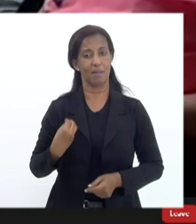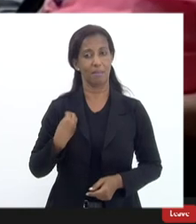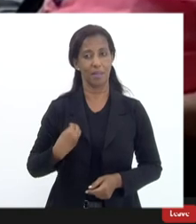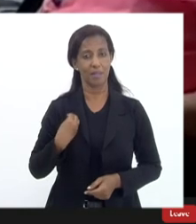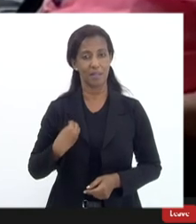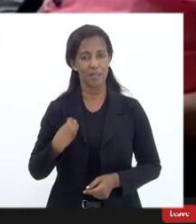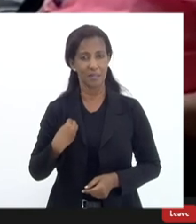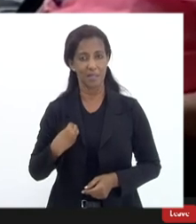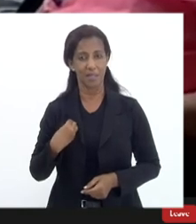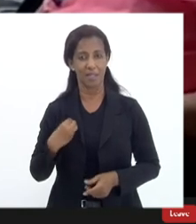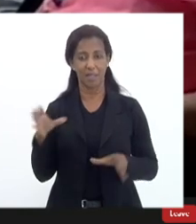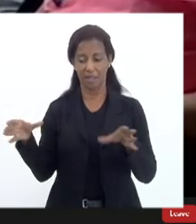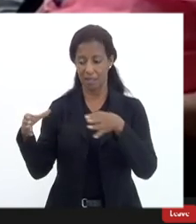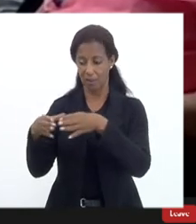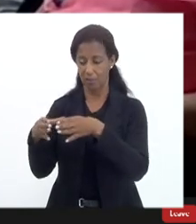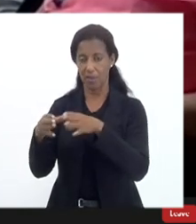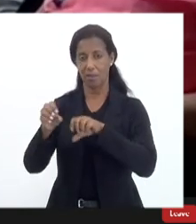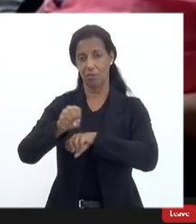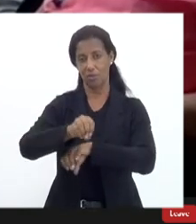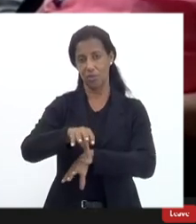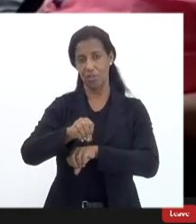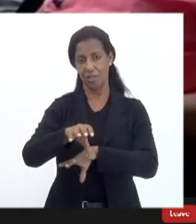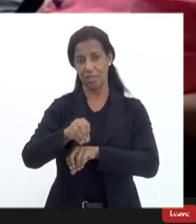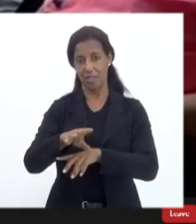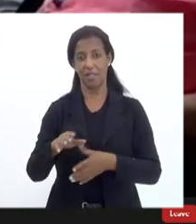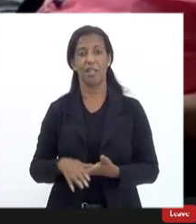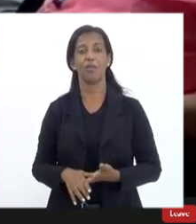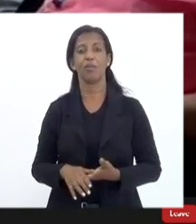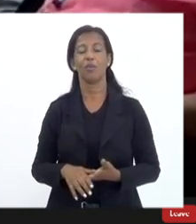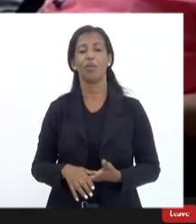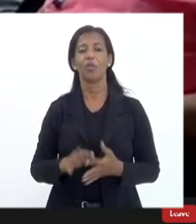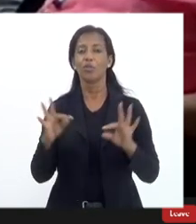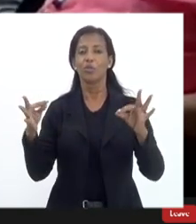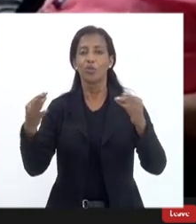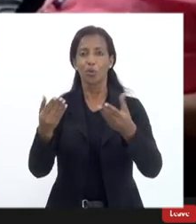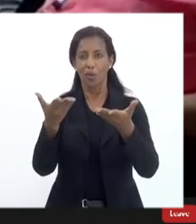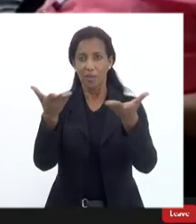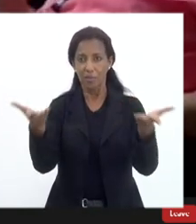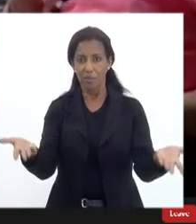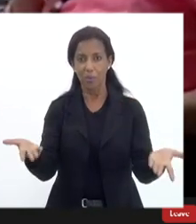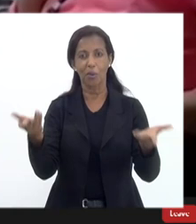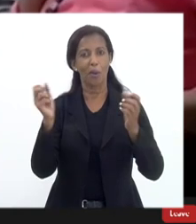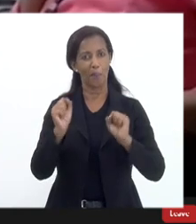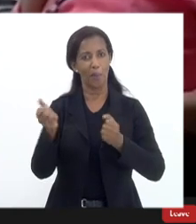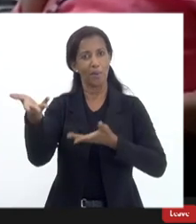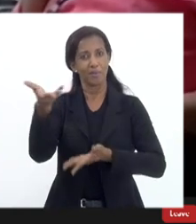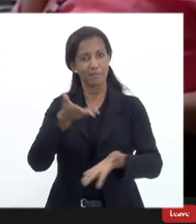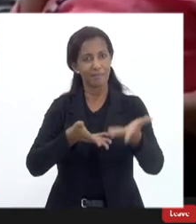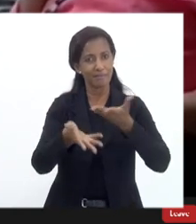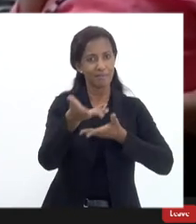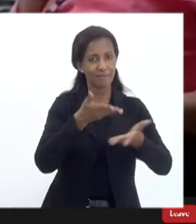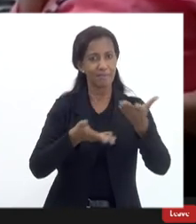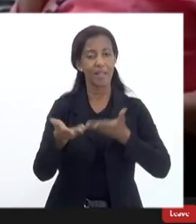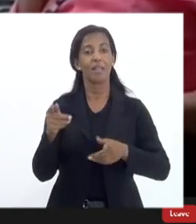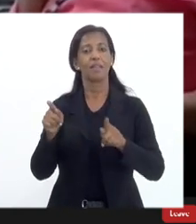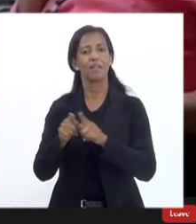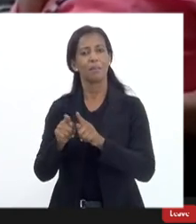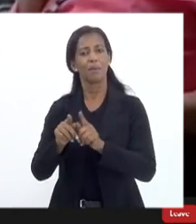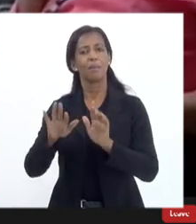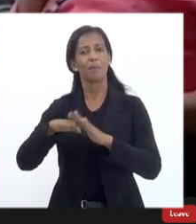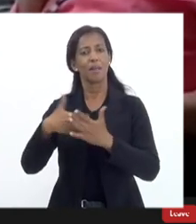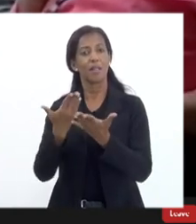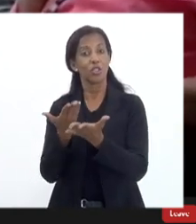presença, né, da Comissão de Educação e dos presentes aí que puderem participar, para que as escolas